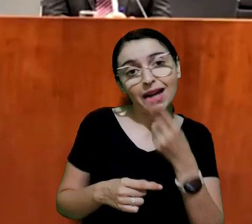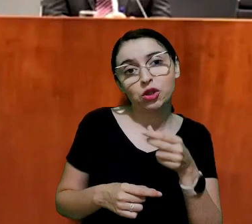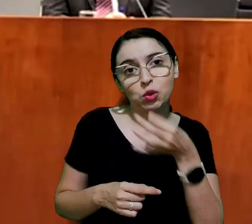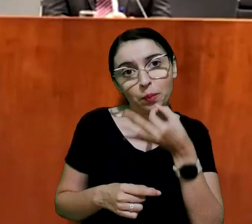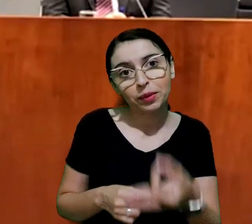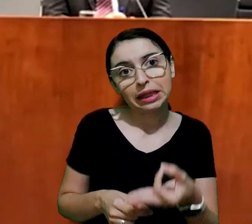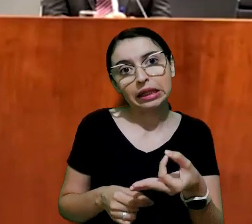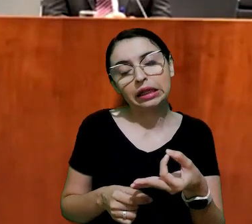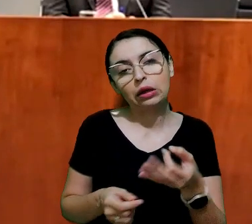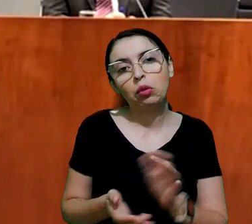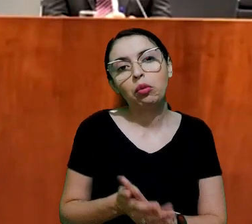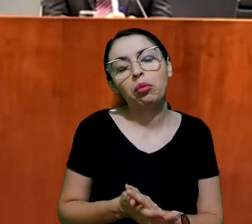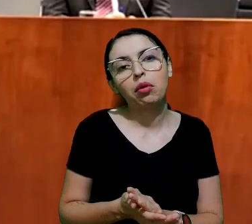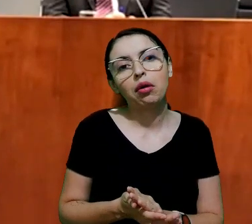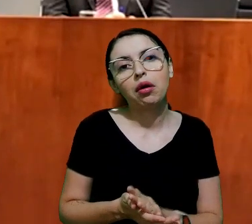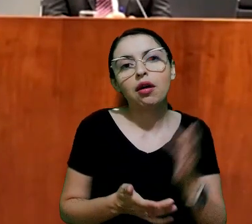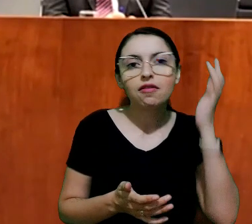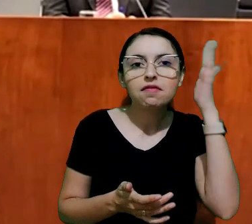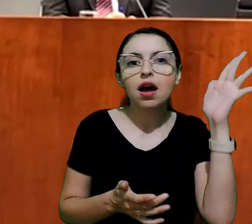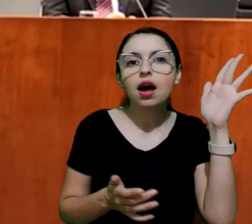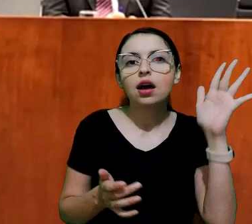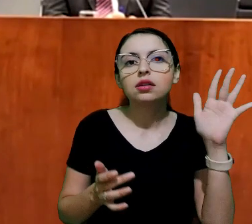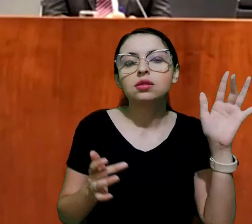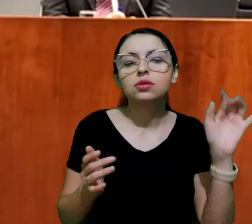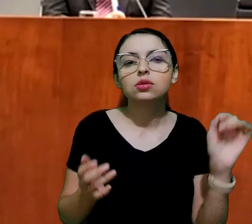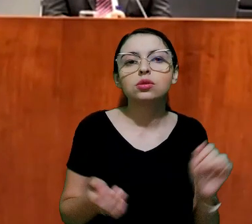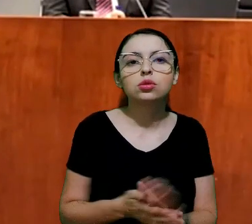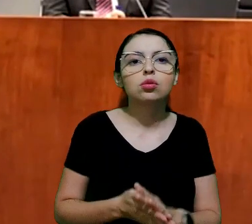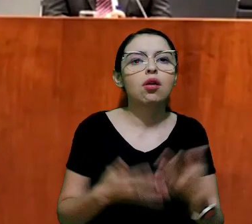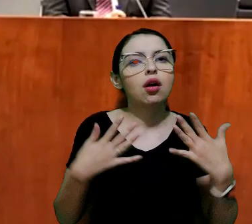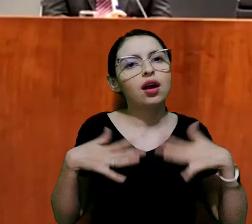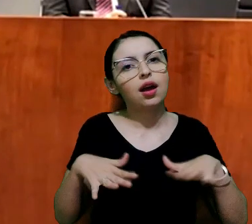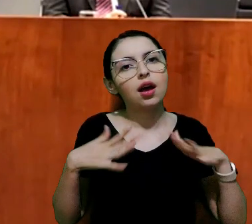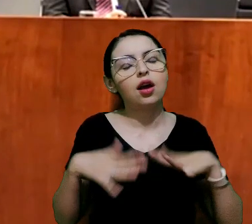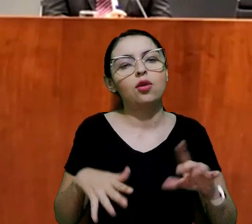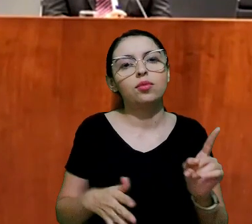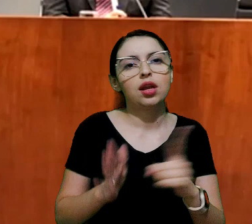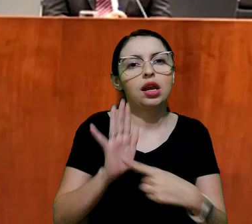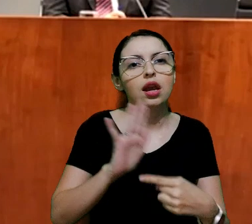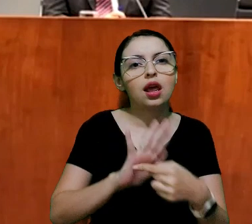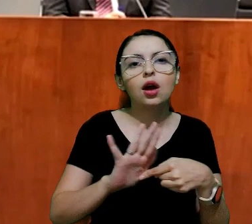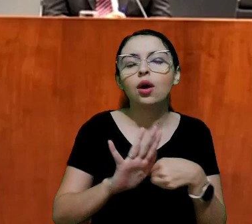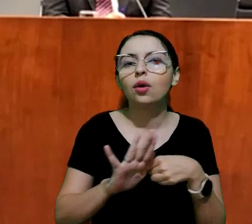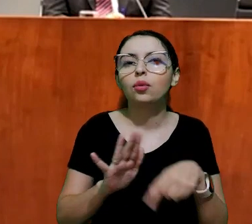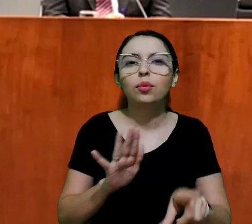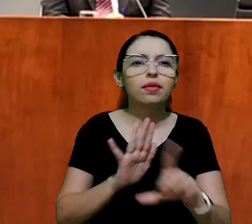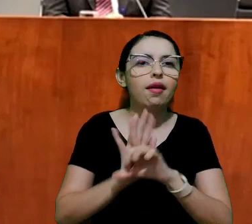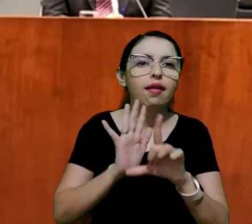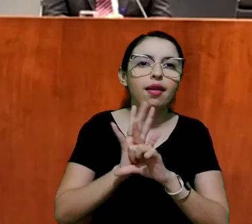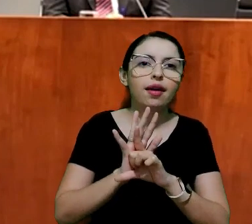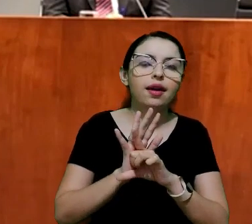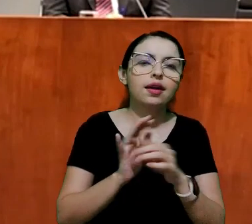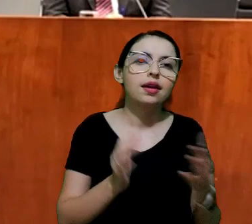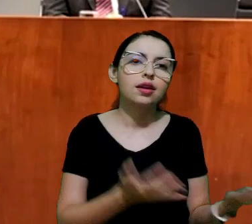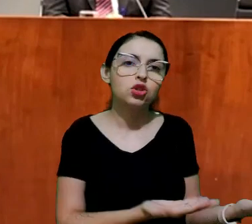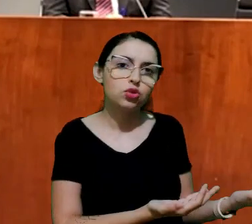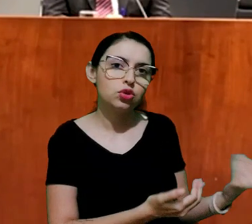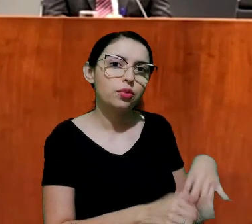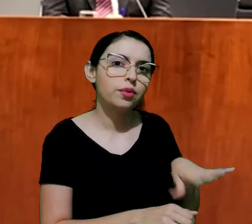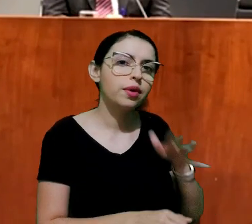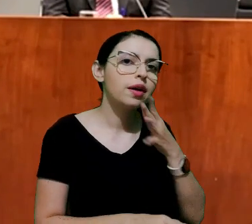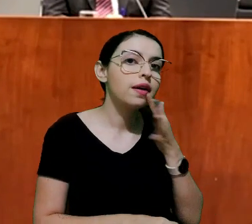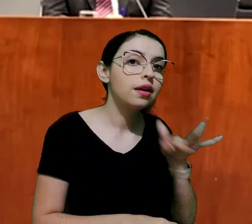mais fácil o sistema acomodar-se pela não legítima, reservando só para as crianças, para os filhos